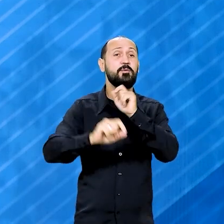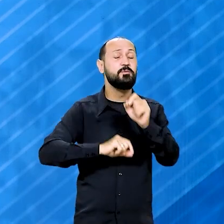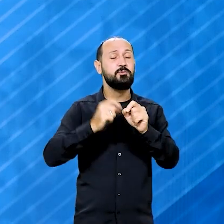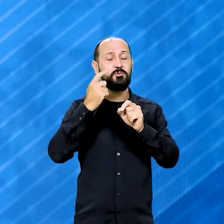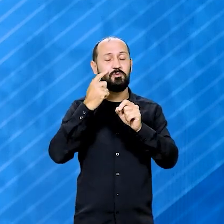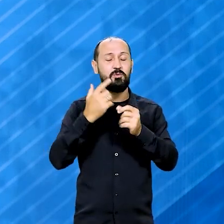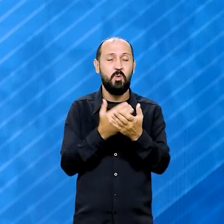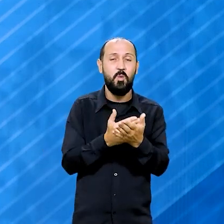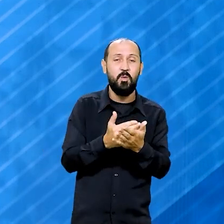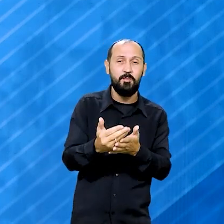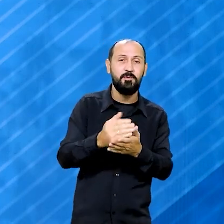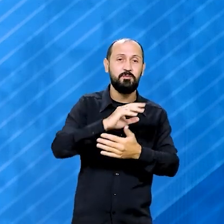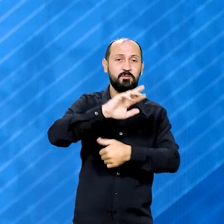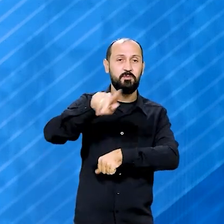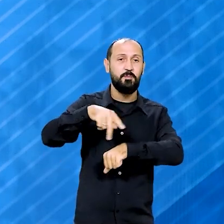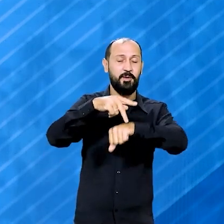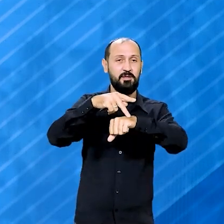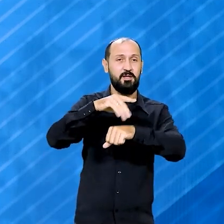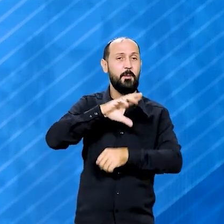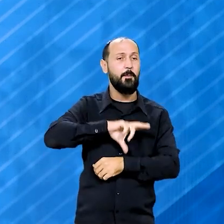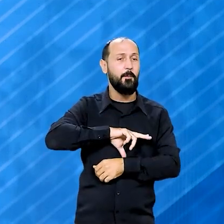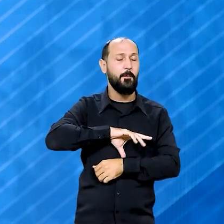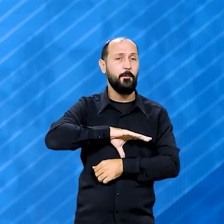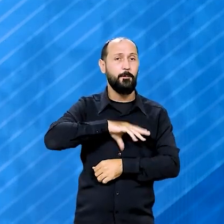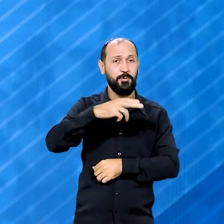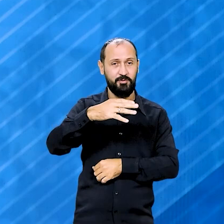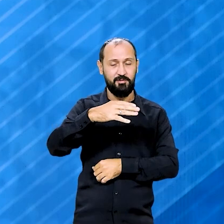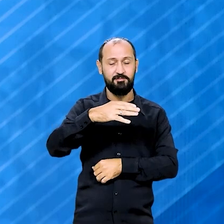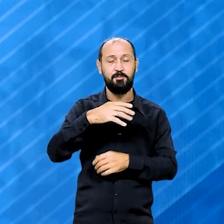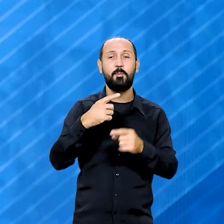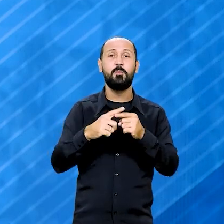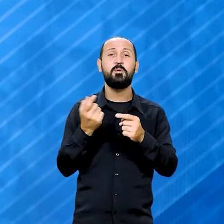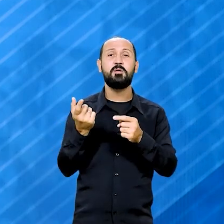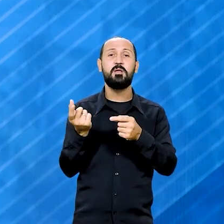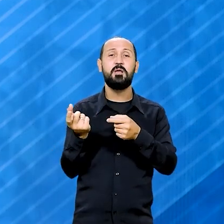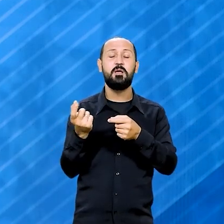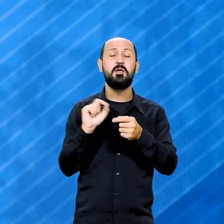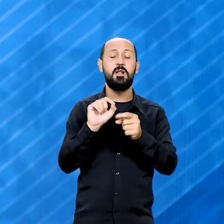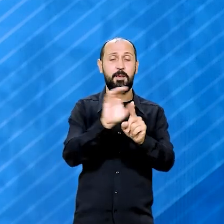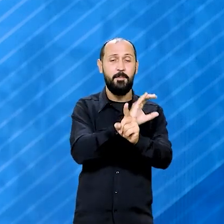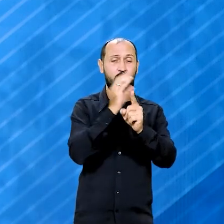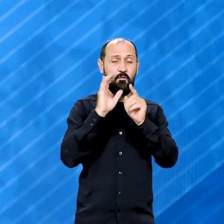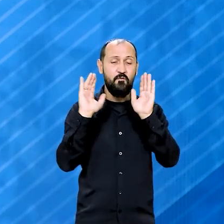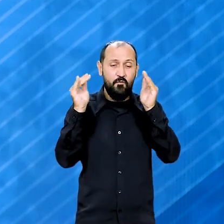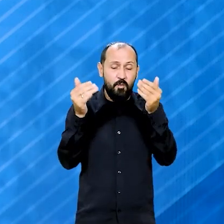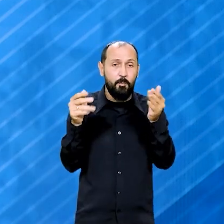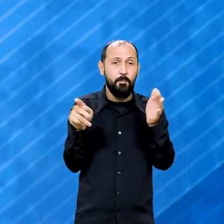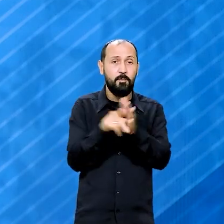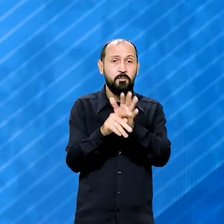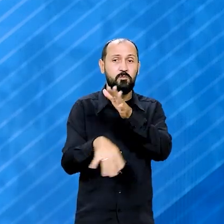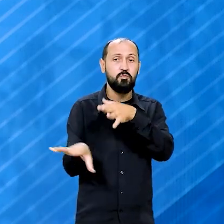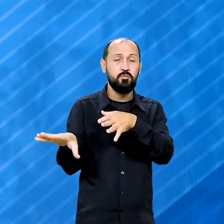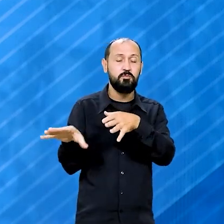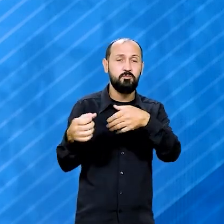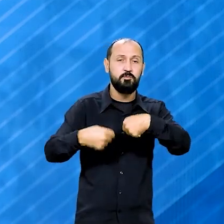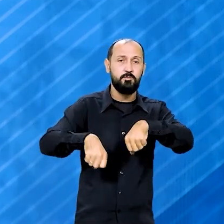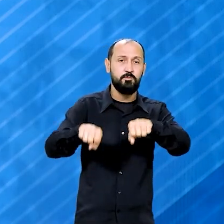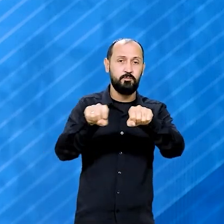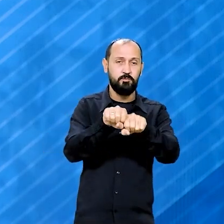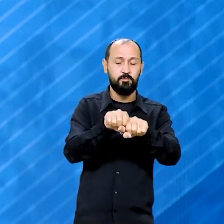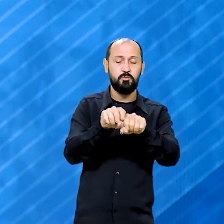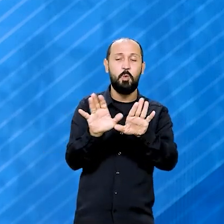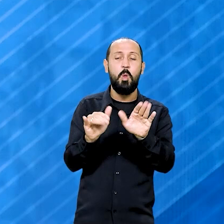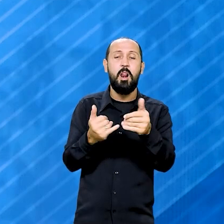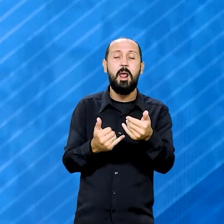propulsor do levante do país Portugal. Por quê? Portugal ele voltou-se à comunidade e estabeleceu uma